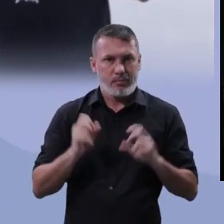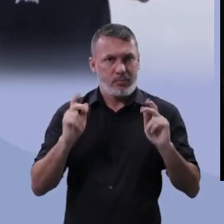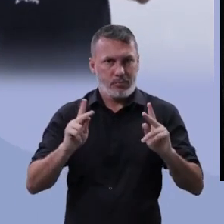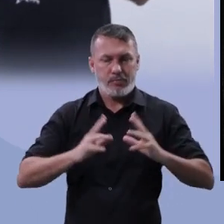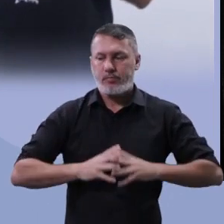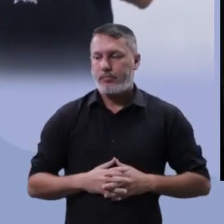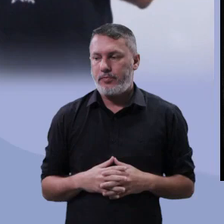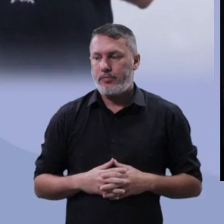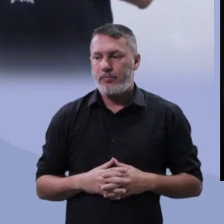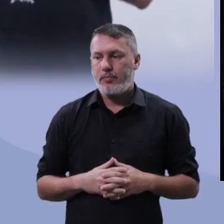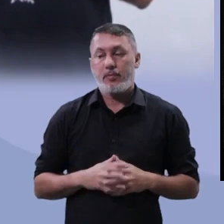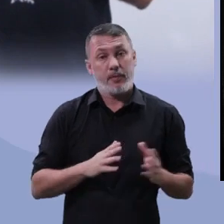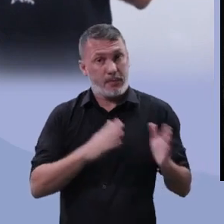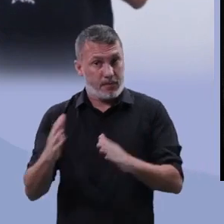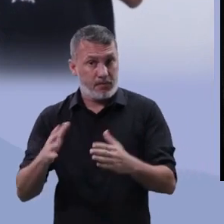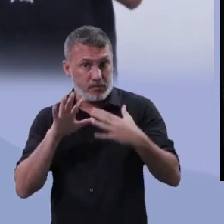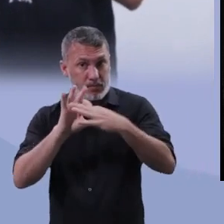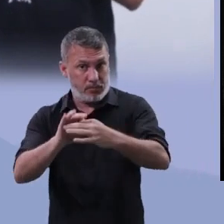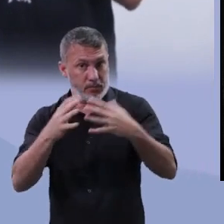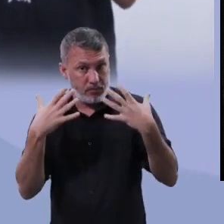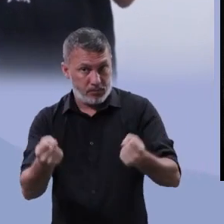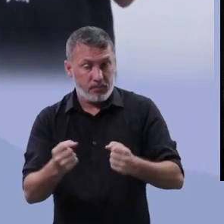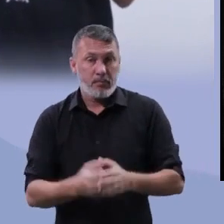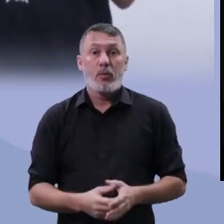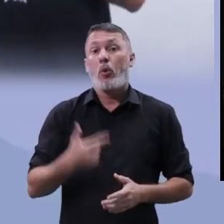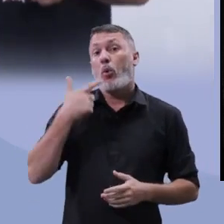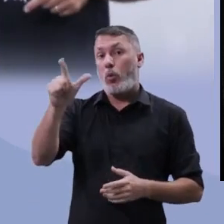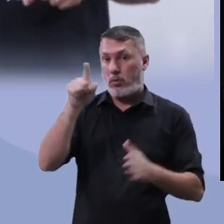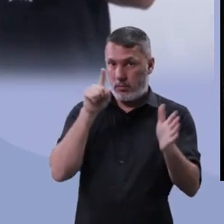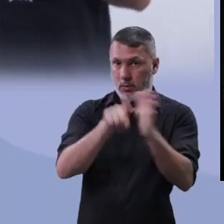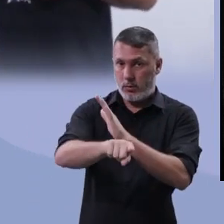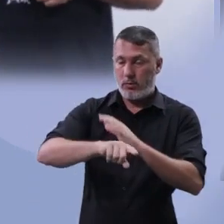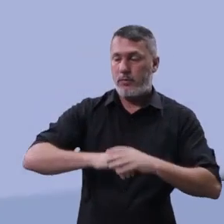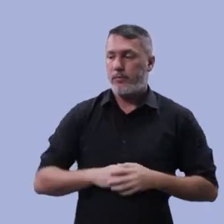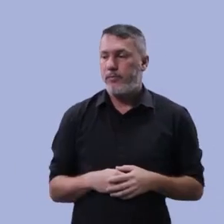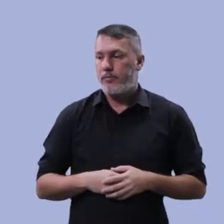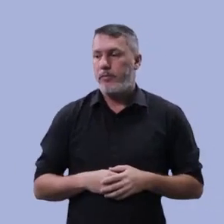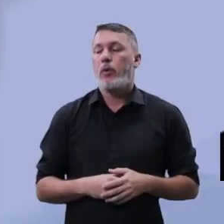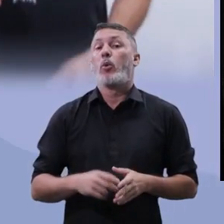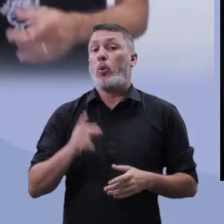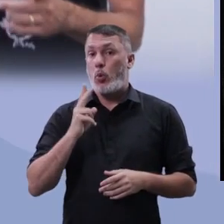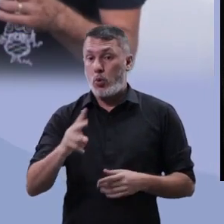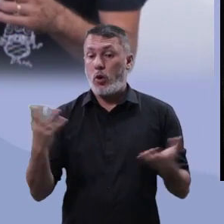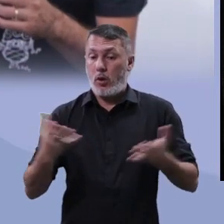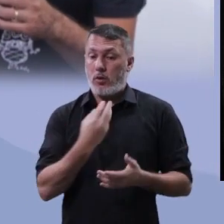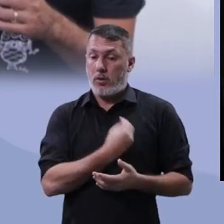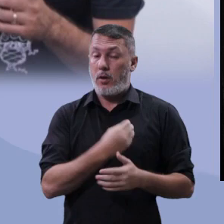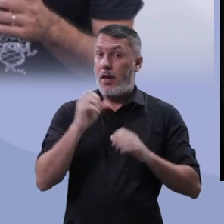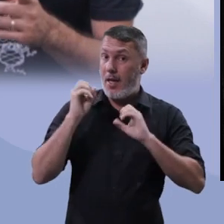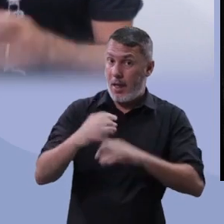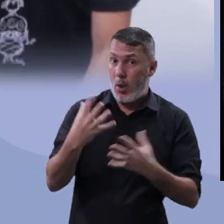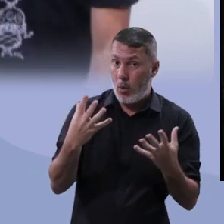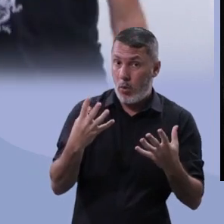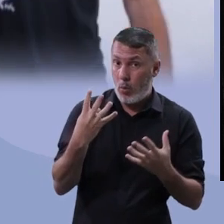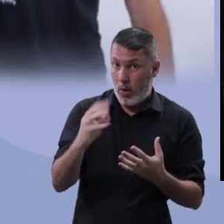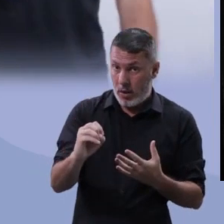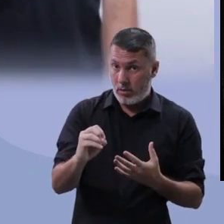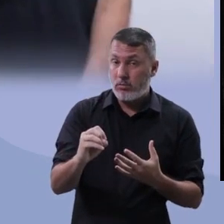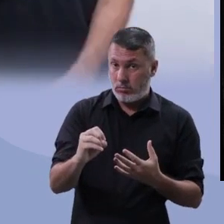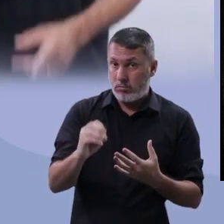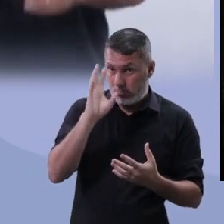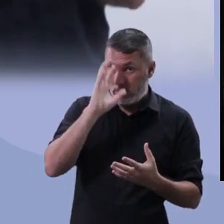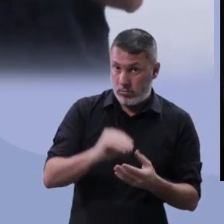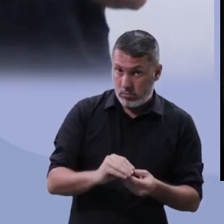mais cálculos. Beleza? Vamos junto? Vamos para a próxima questão. Continuando a aula 40,